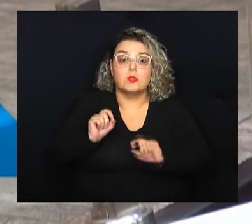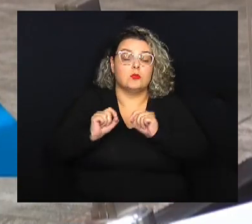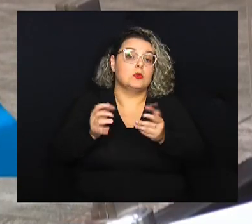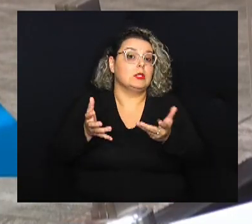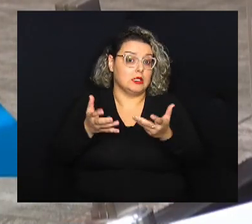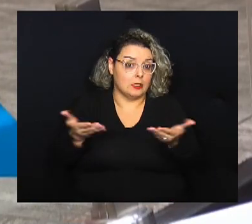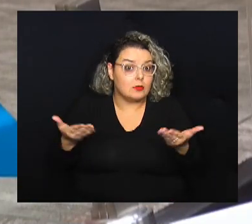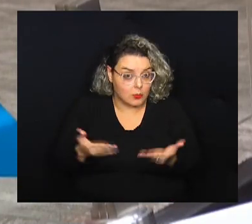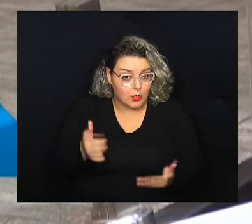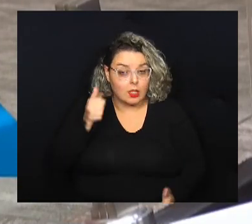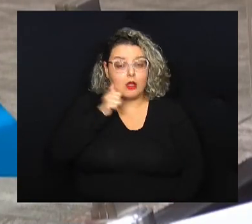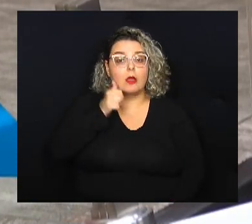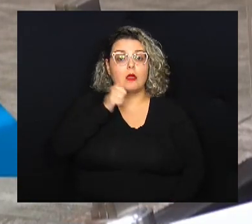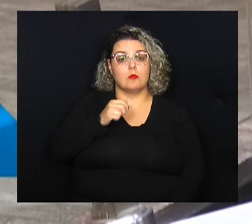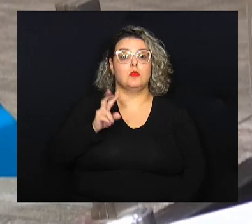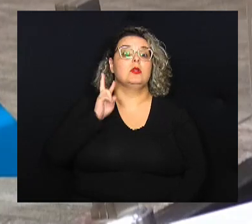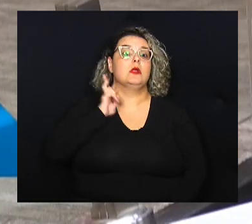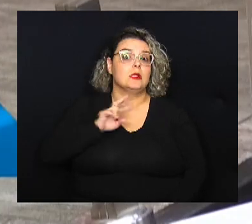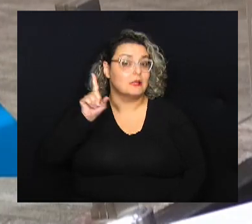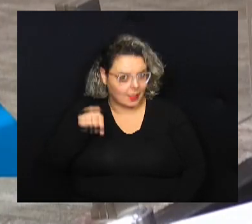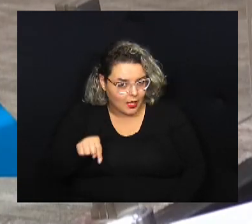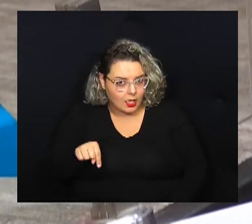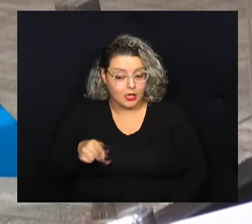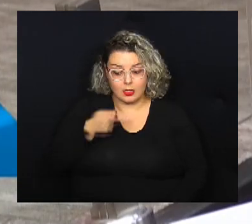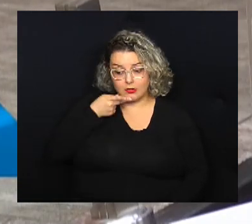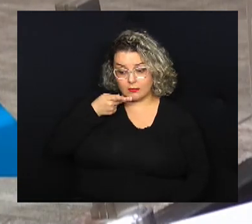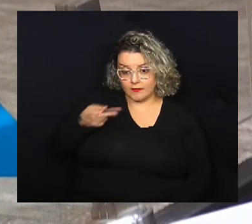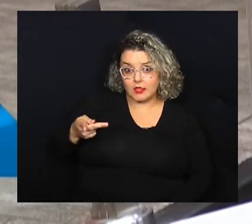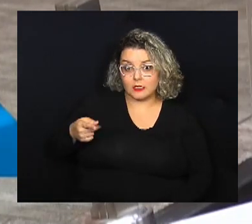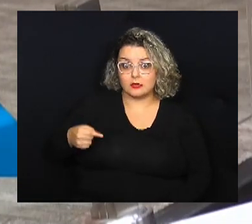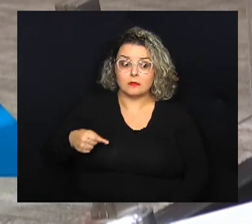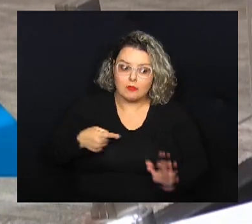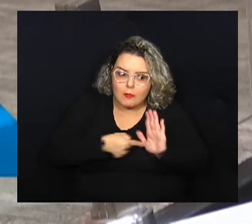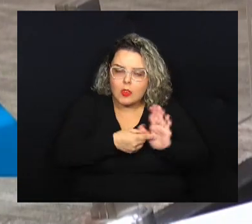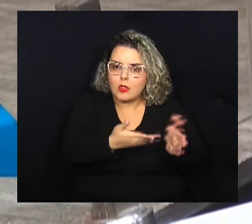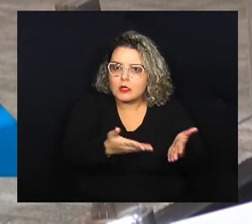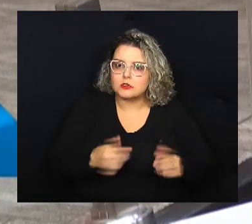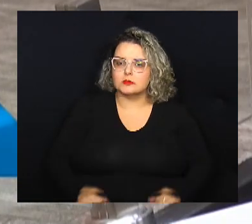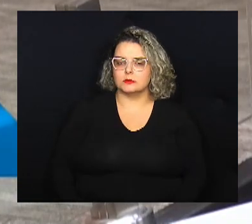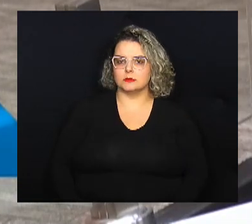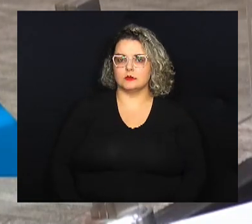é que a mulher, sendo vítima, ela fale, ela indique isso. E também esse